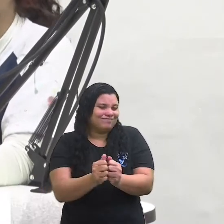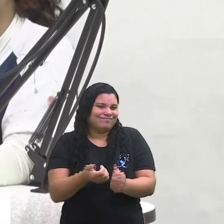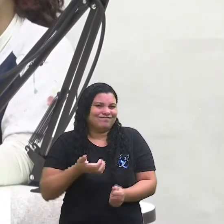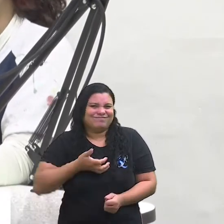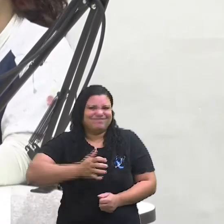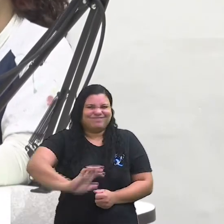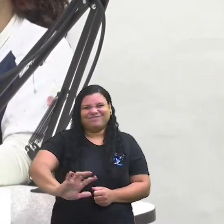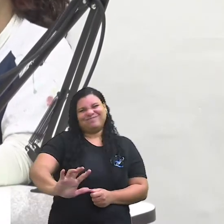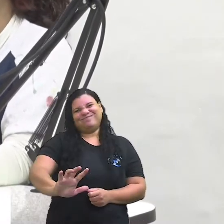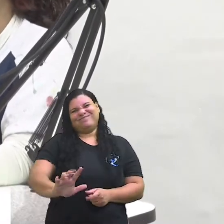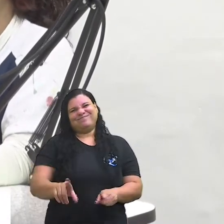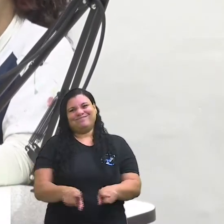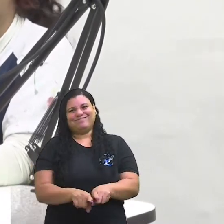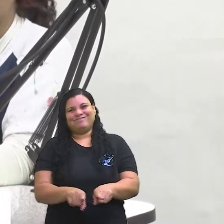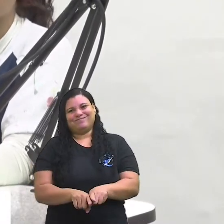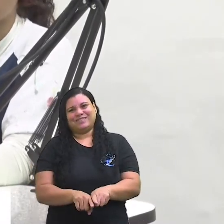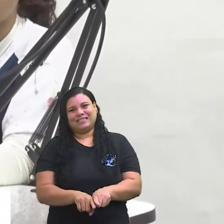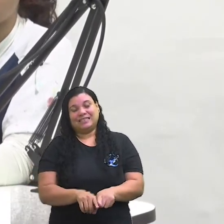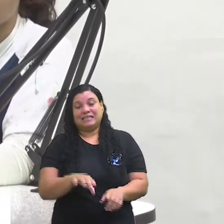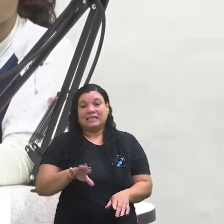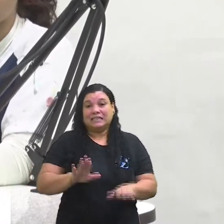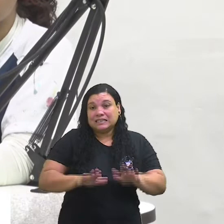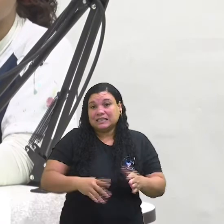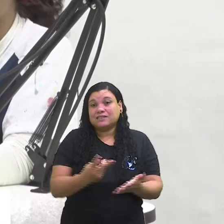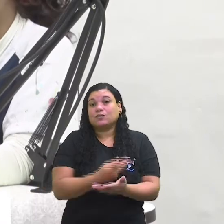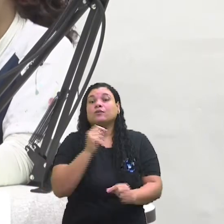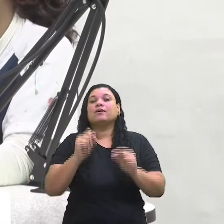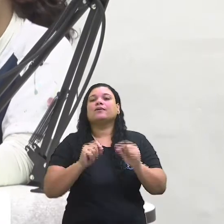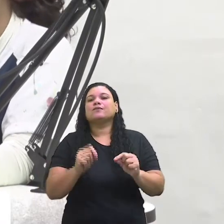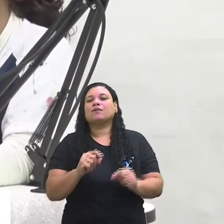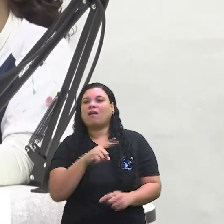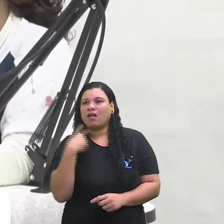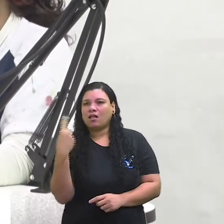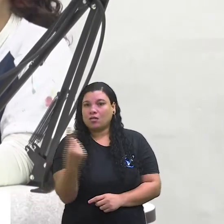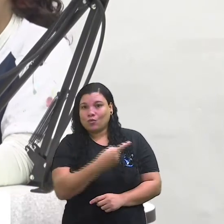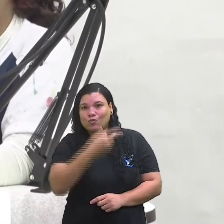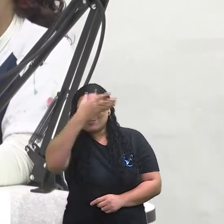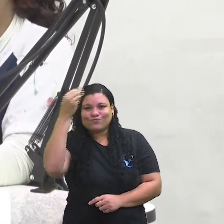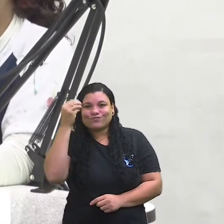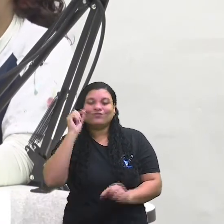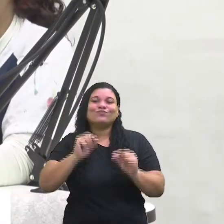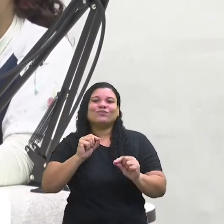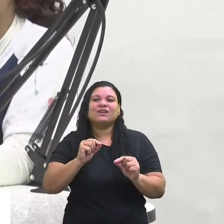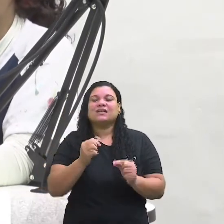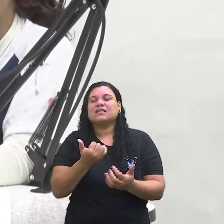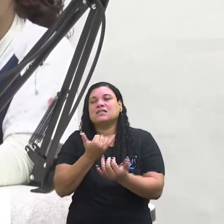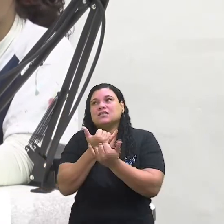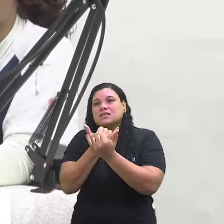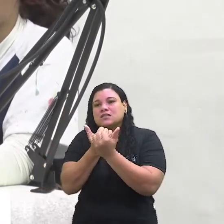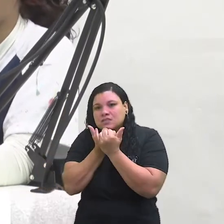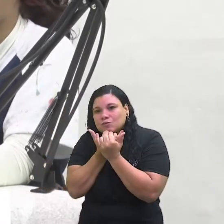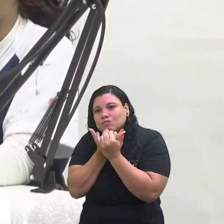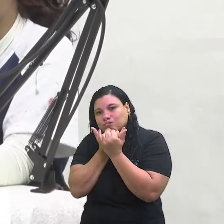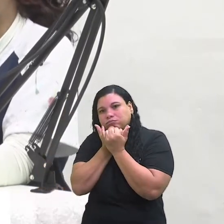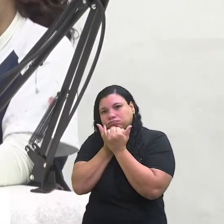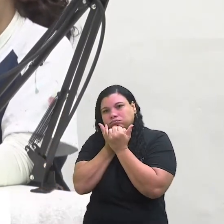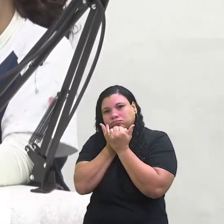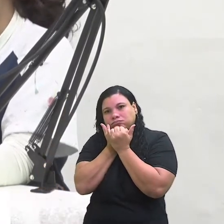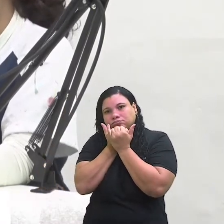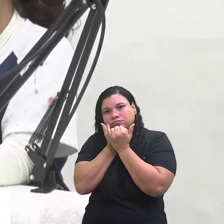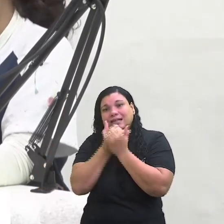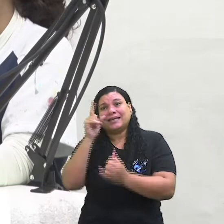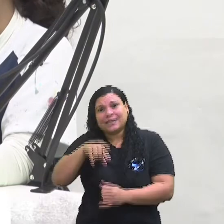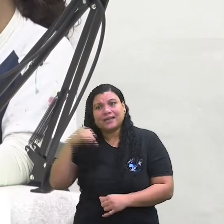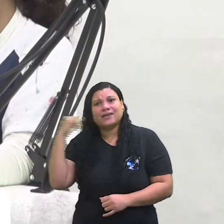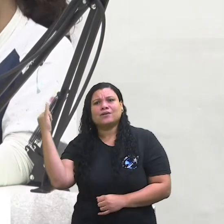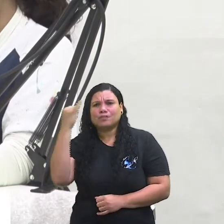perdão, nos desculpemos com as pessoas. Tanto familiares, com familiares principalmente.